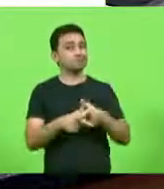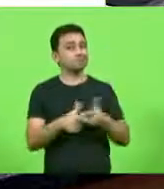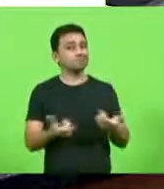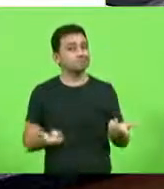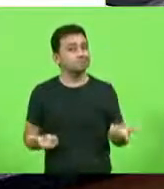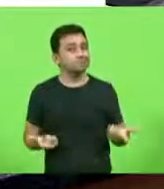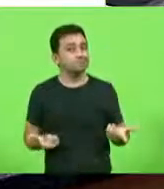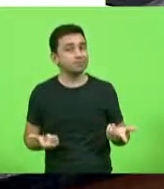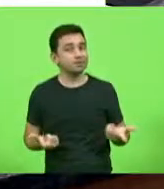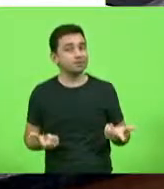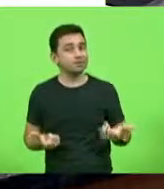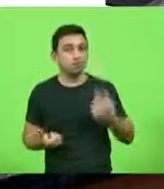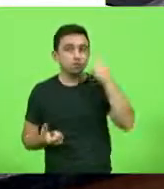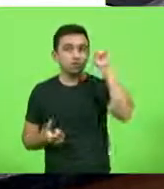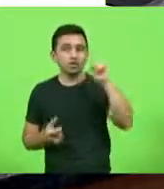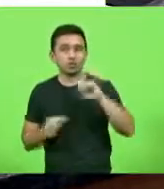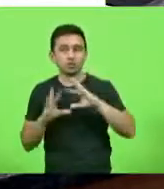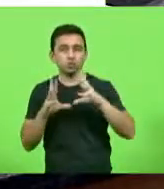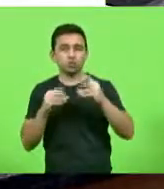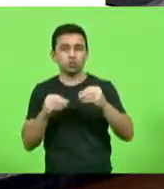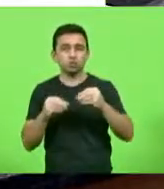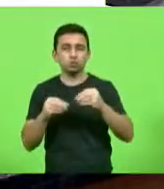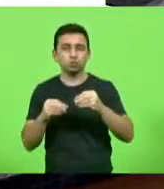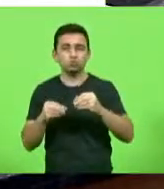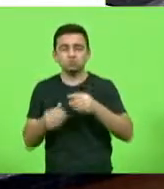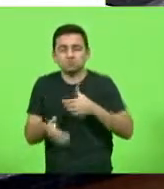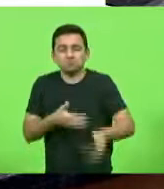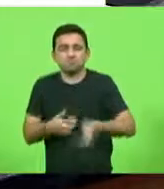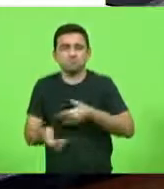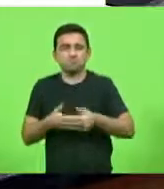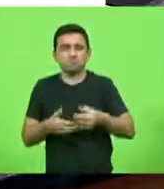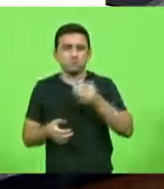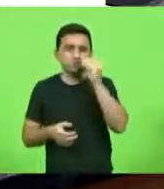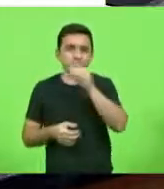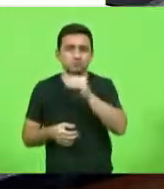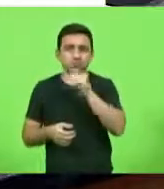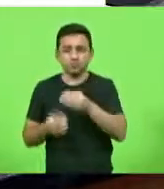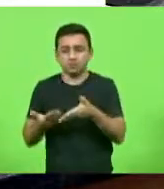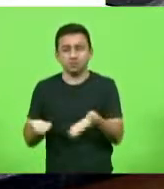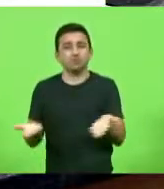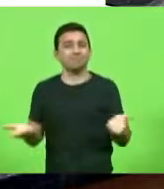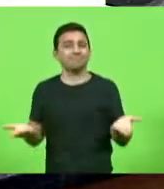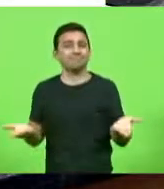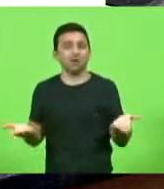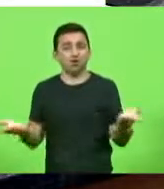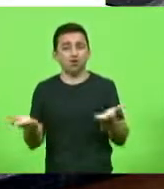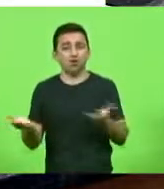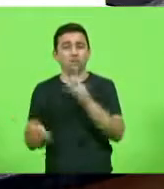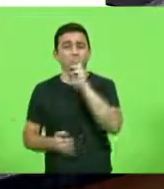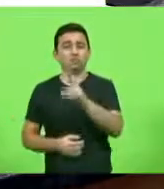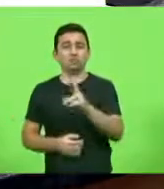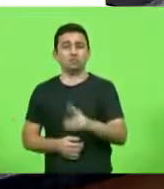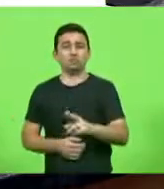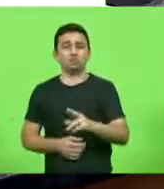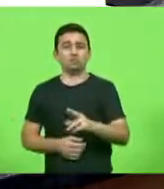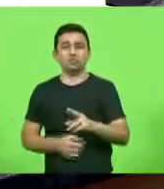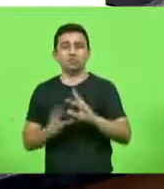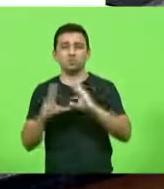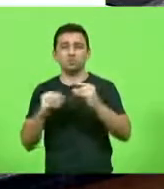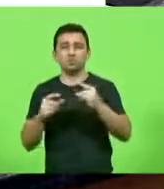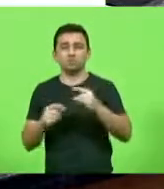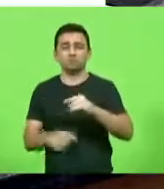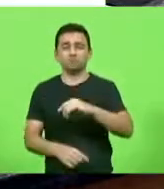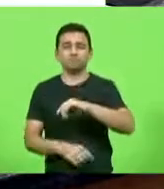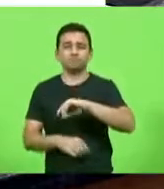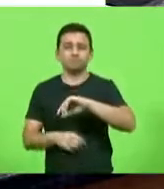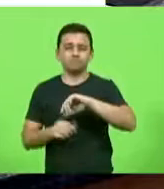o Estado fechou os olhos para as forças policiais. E o resultado está aí agora. O bandido fazendo as vezes do Estado.